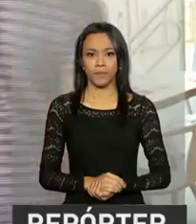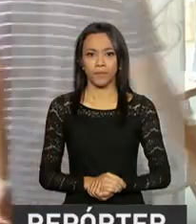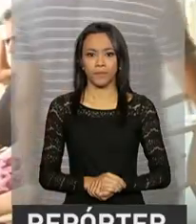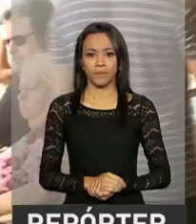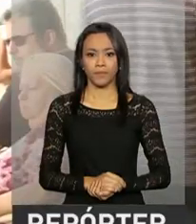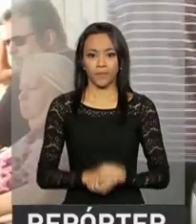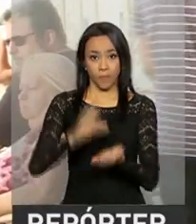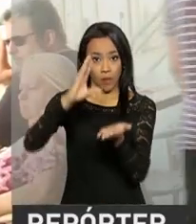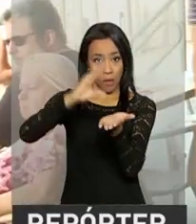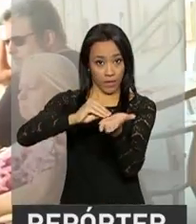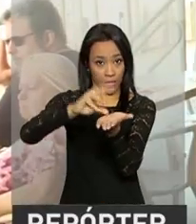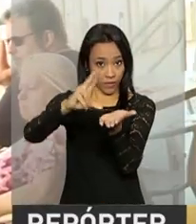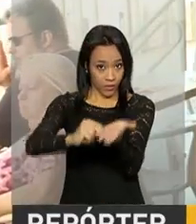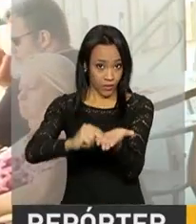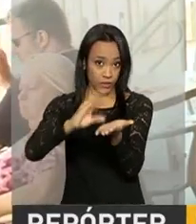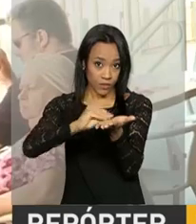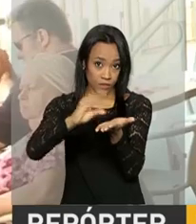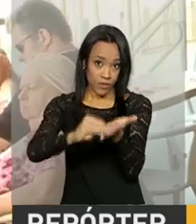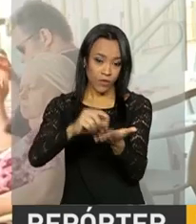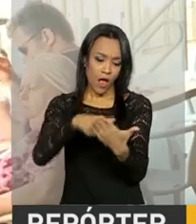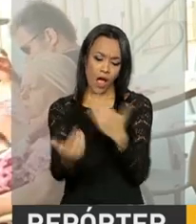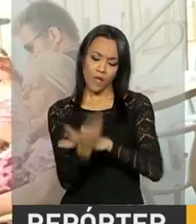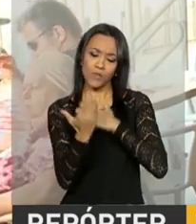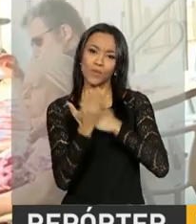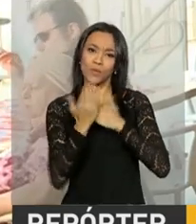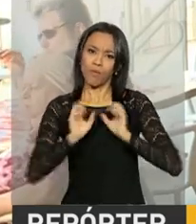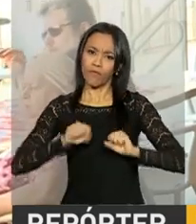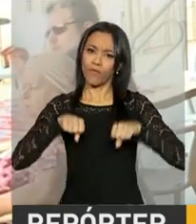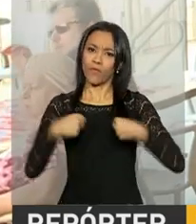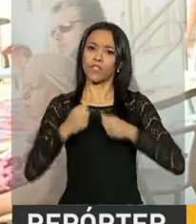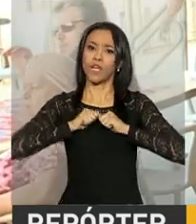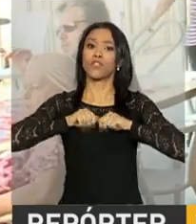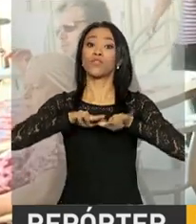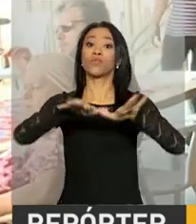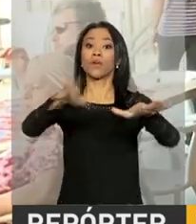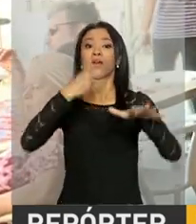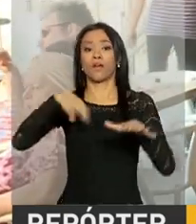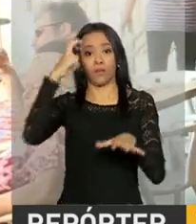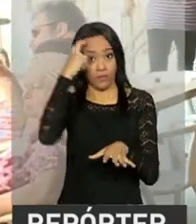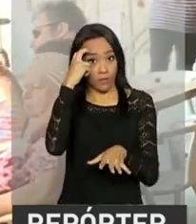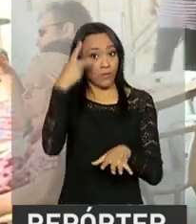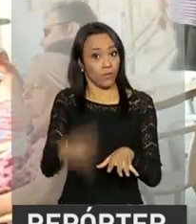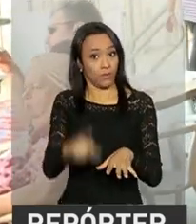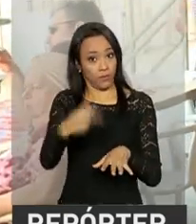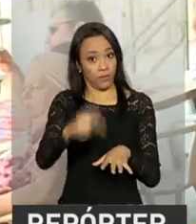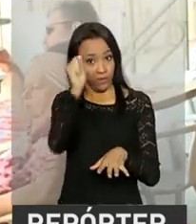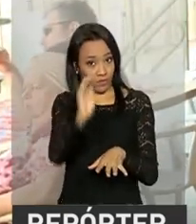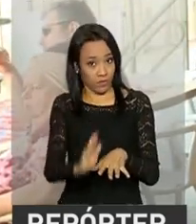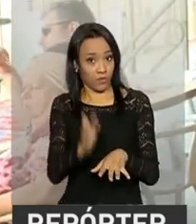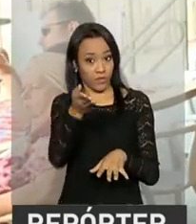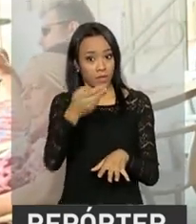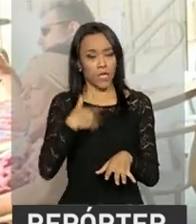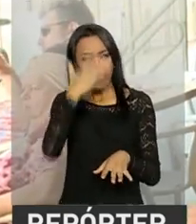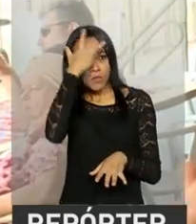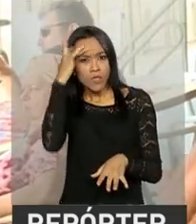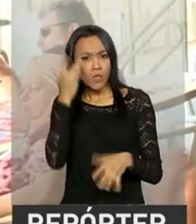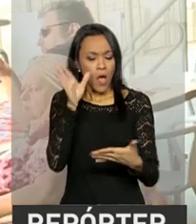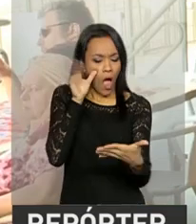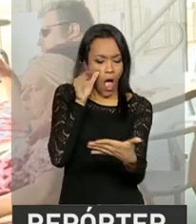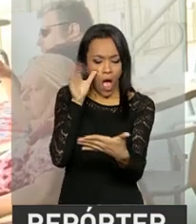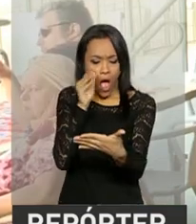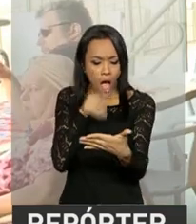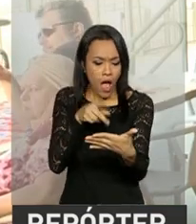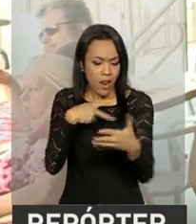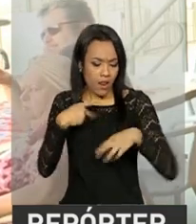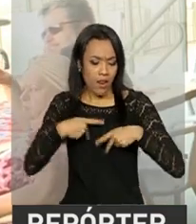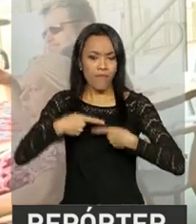O aplicativo, ele fortalece tudo o que a gente está fazendo. Então eu acho que o aplicativo, a ideia da gente é que as pessoas consigam levar o